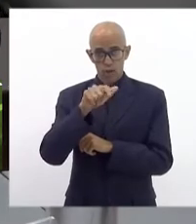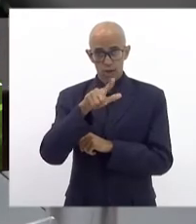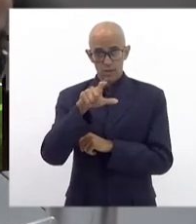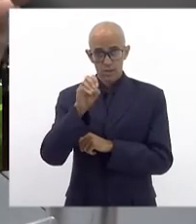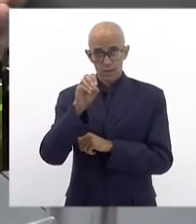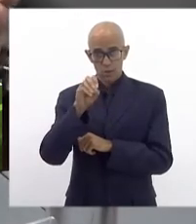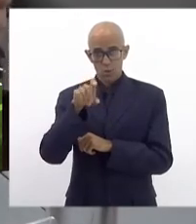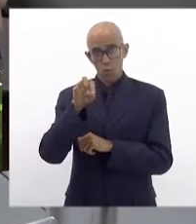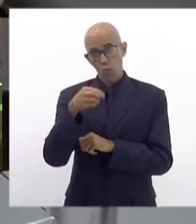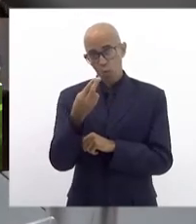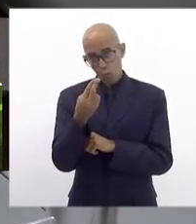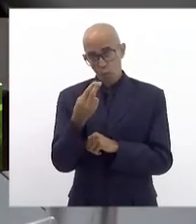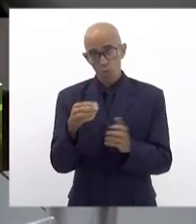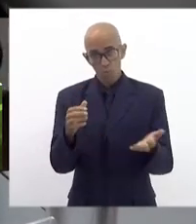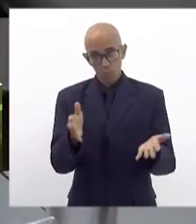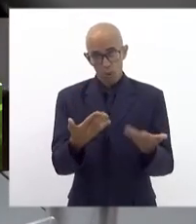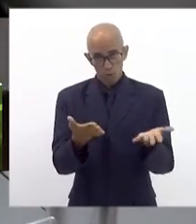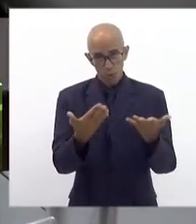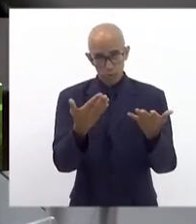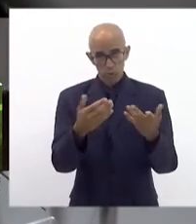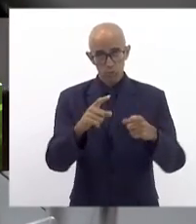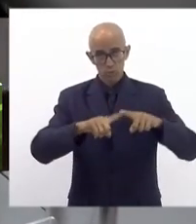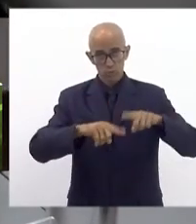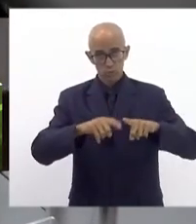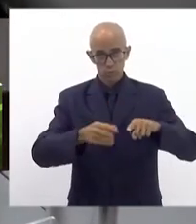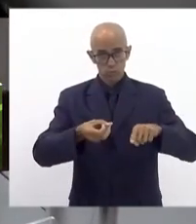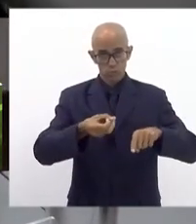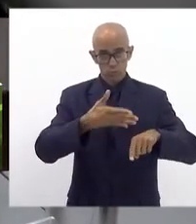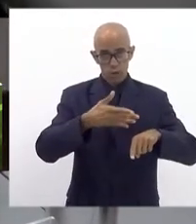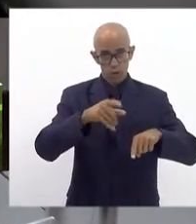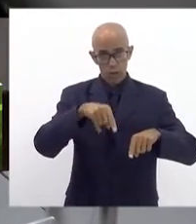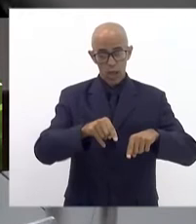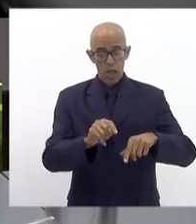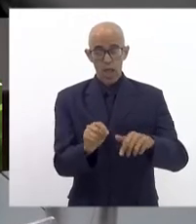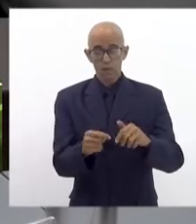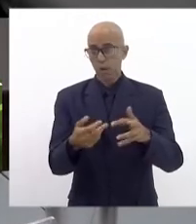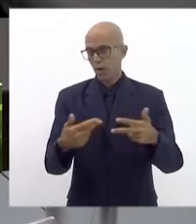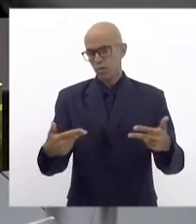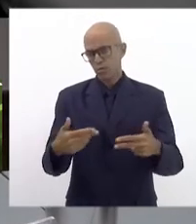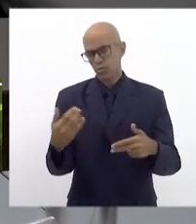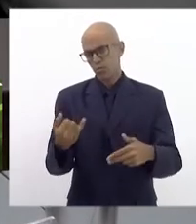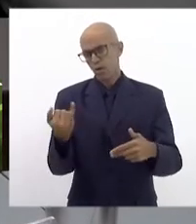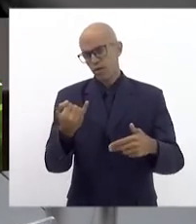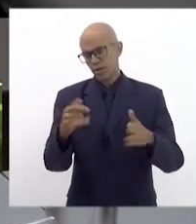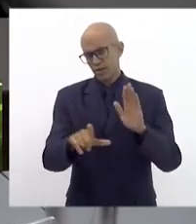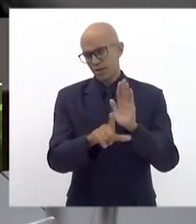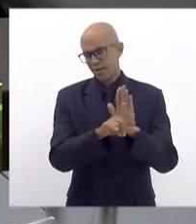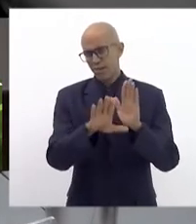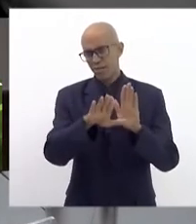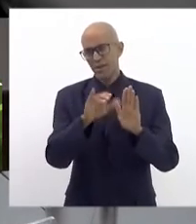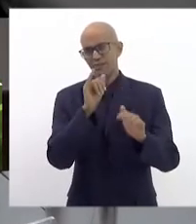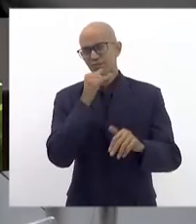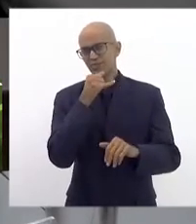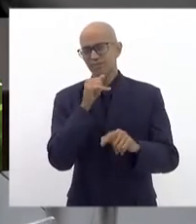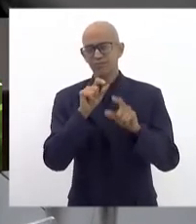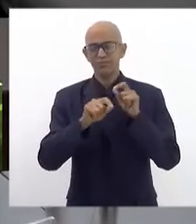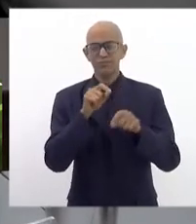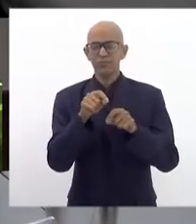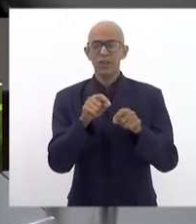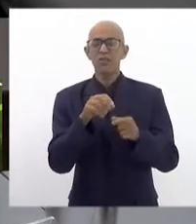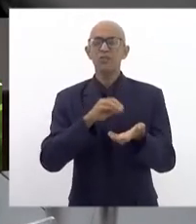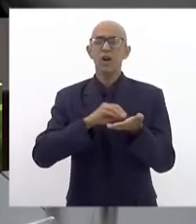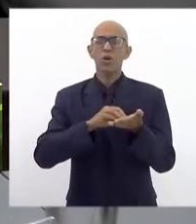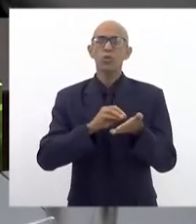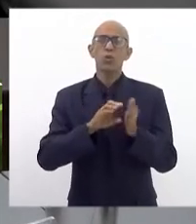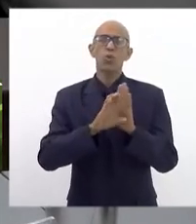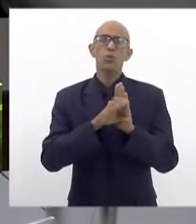inovação ou de promoção da inovação, é um item fundamental nesta lei, fundamental. Só que, infelizmente, ele não está definido.